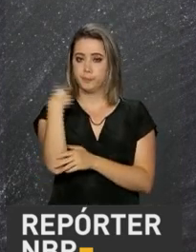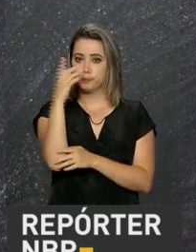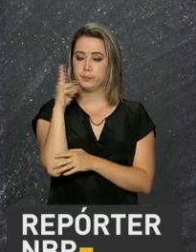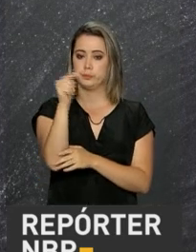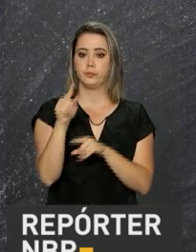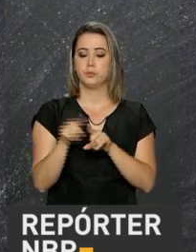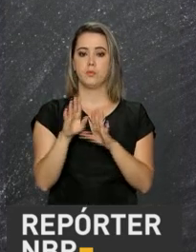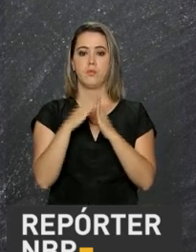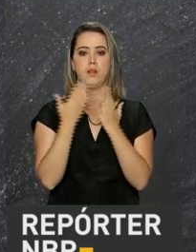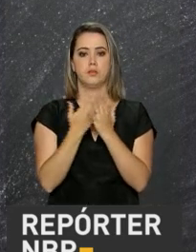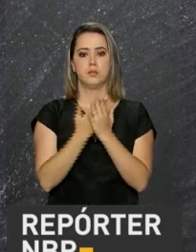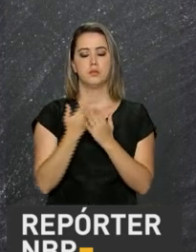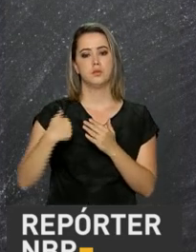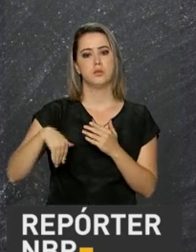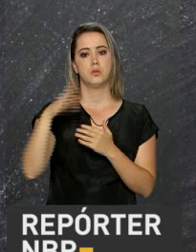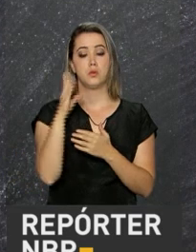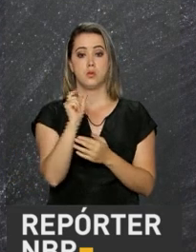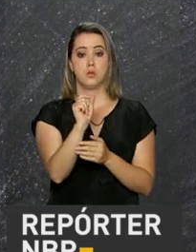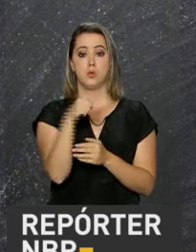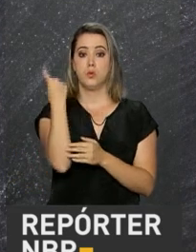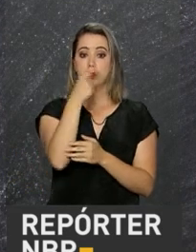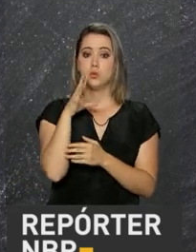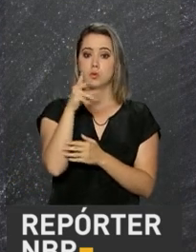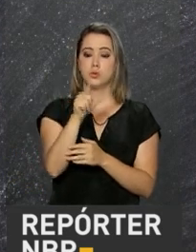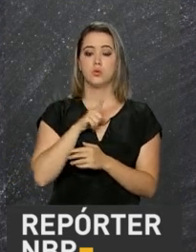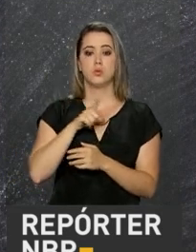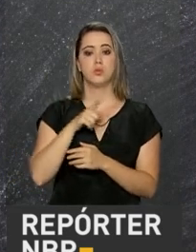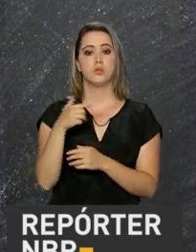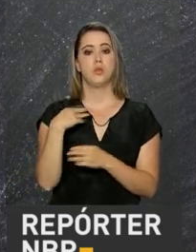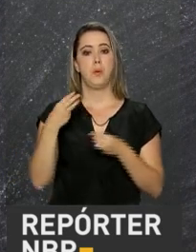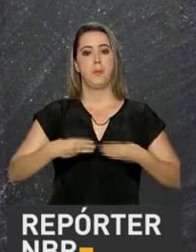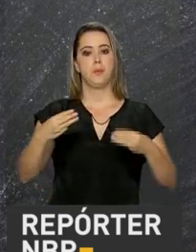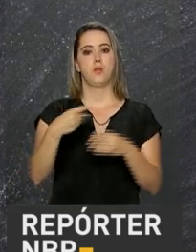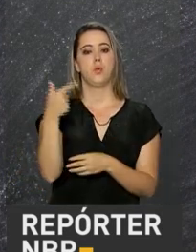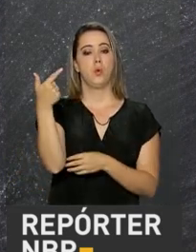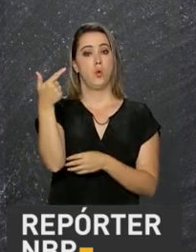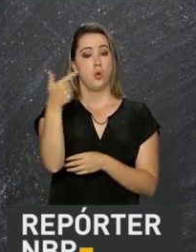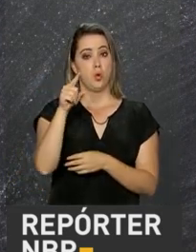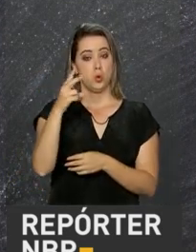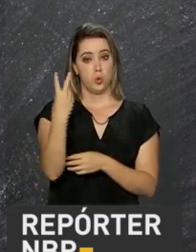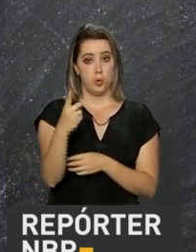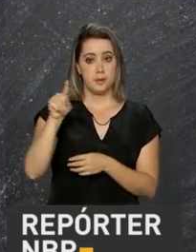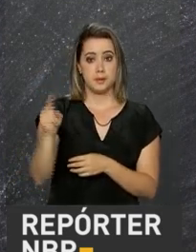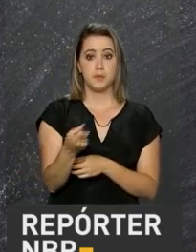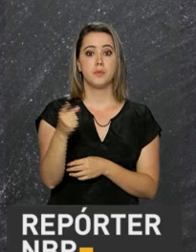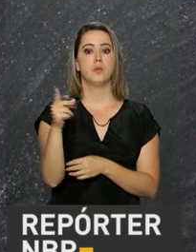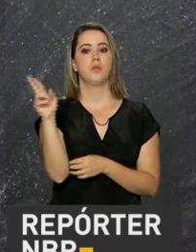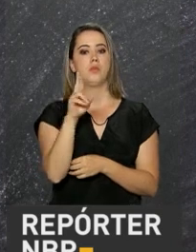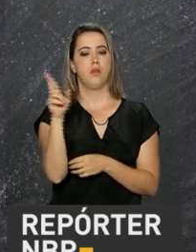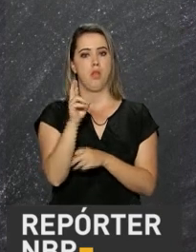integral. As escolas que passarem a oferecer o tempo integral vão receber do MEC R$ 2.000 por aluno por